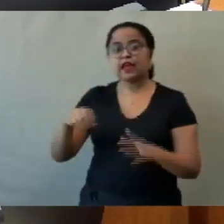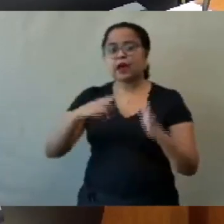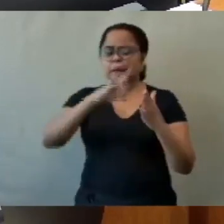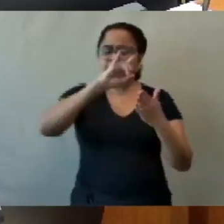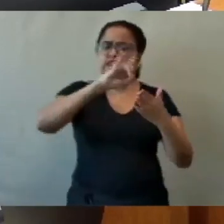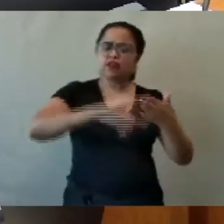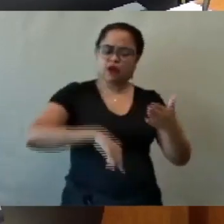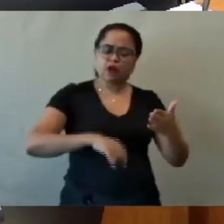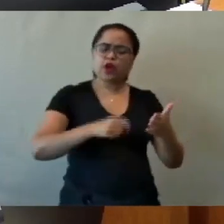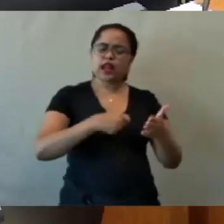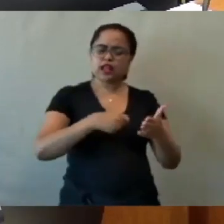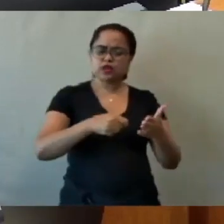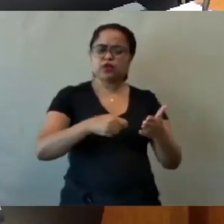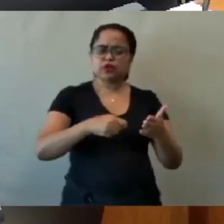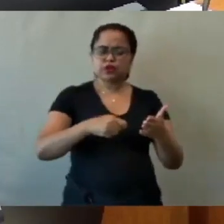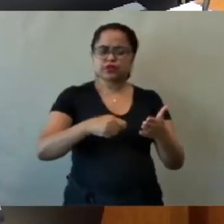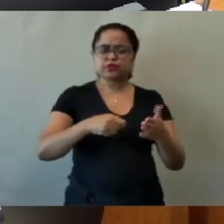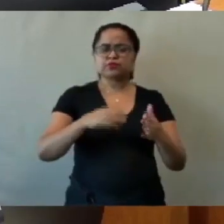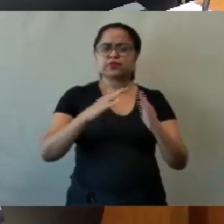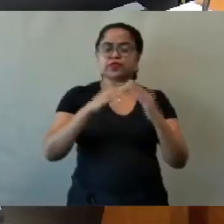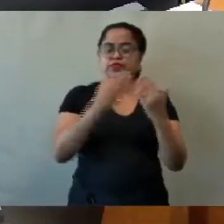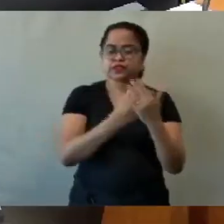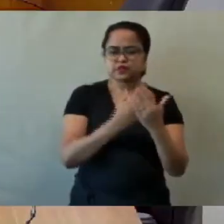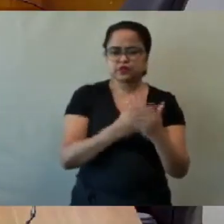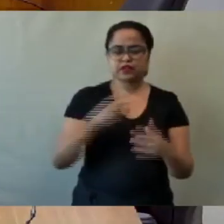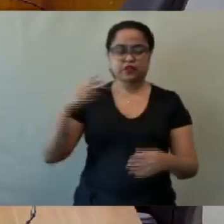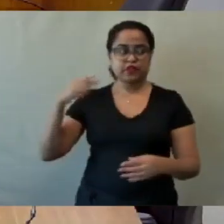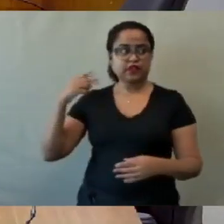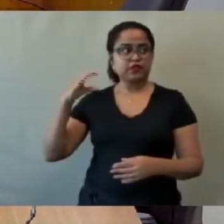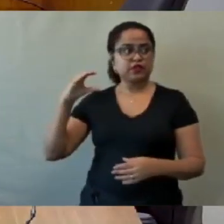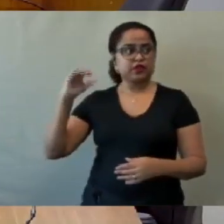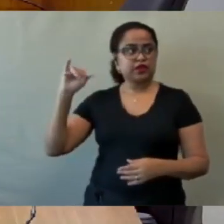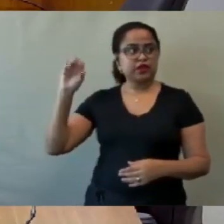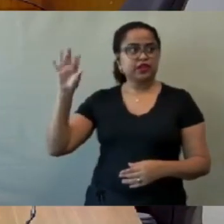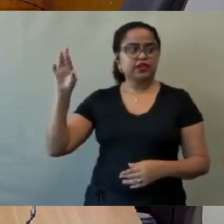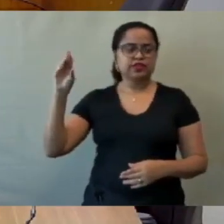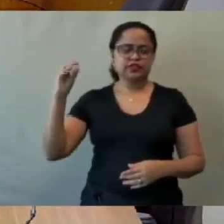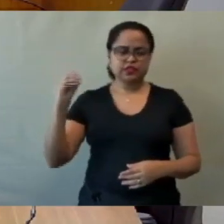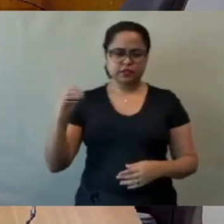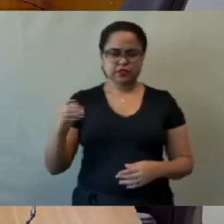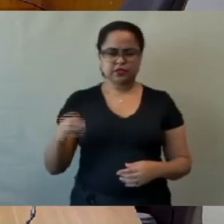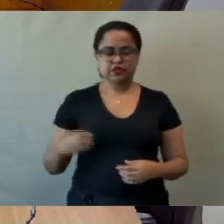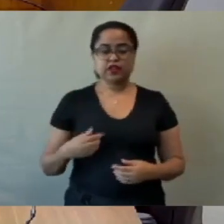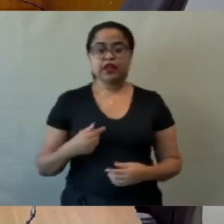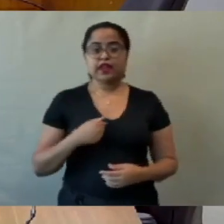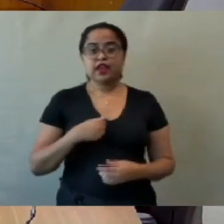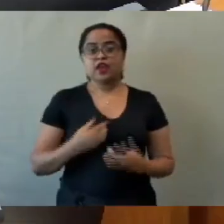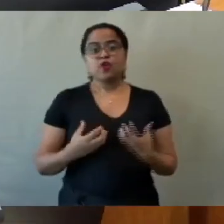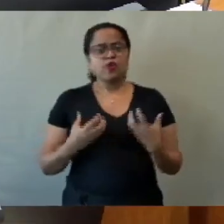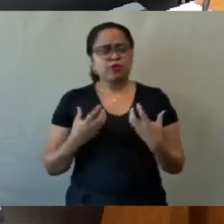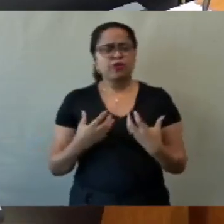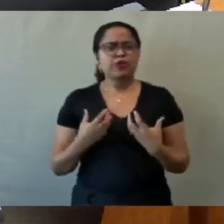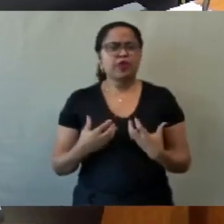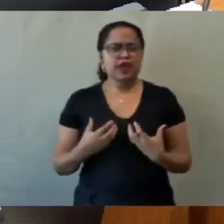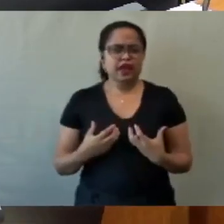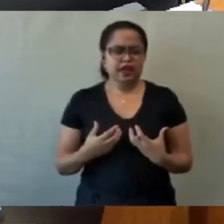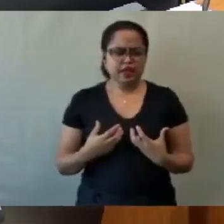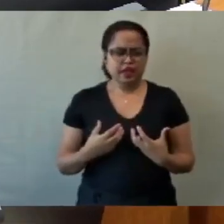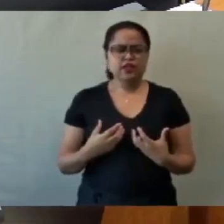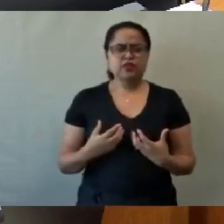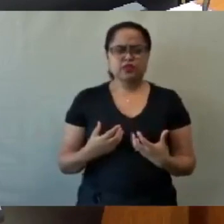vereador Ciro Pereira. Em discussão. Eu quero discutir, porque é assim, com